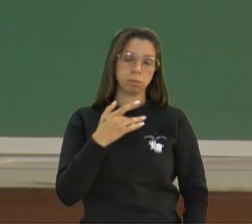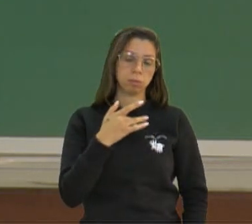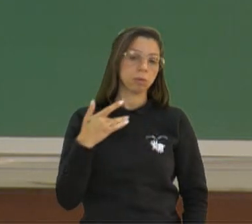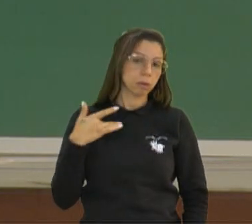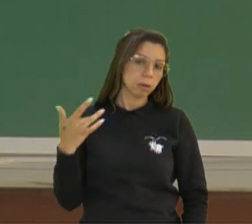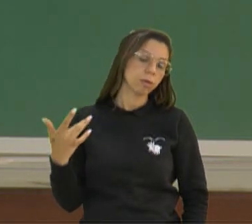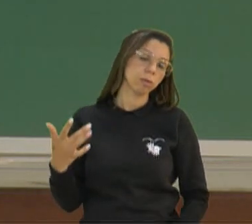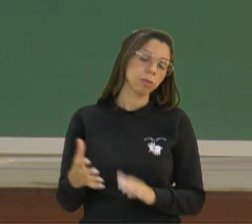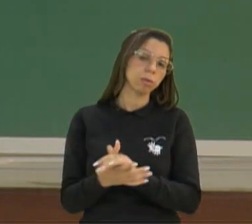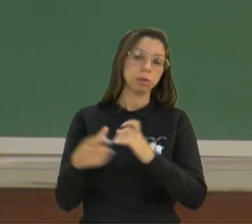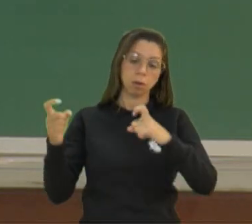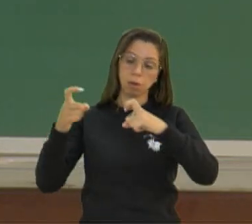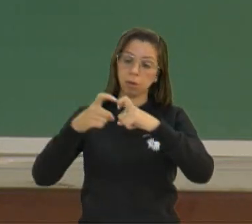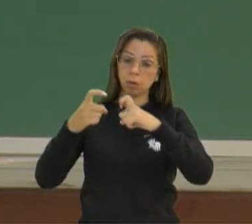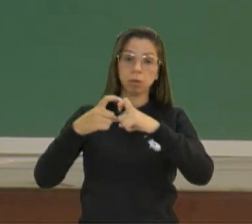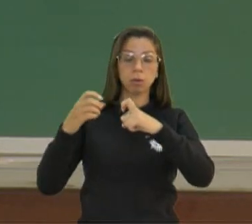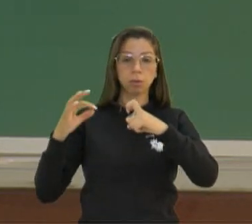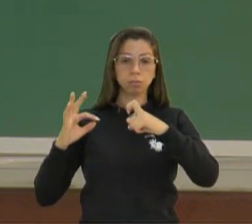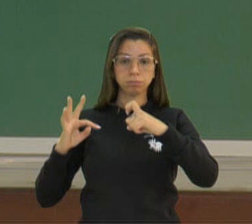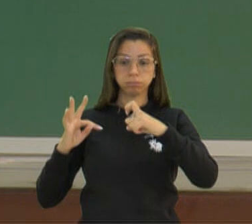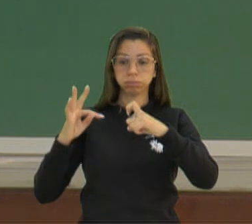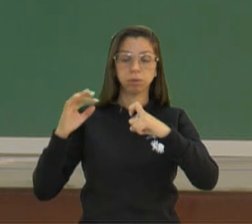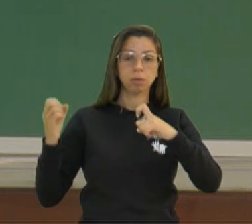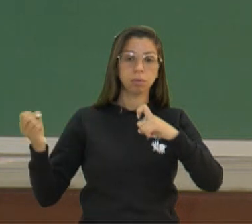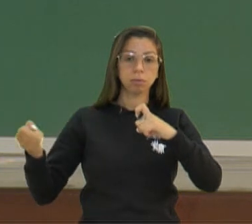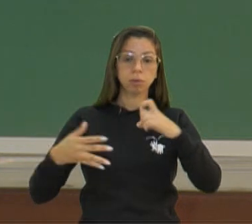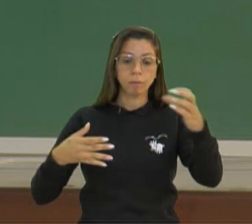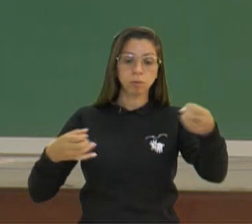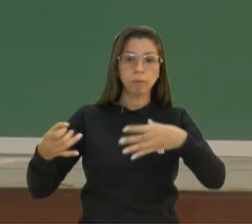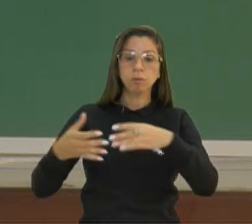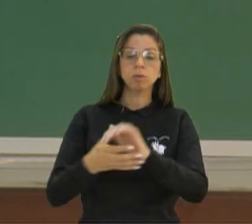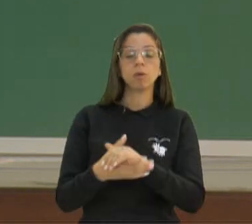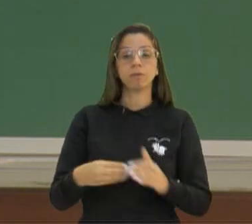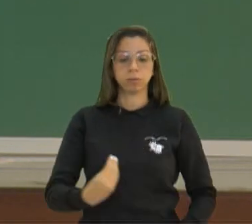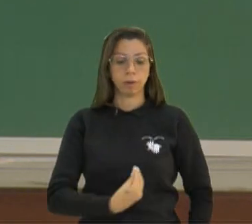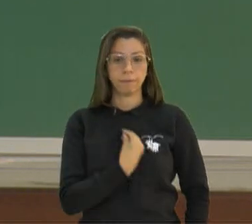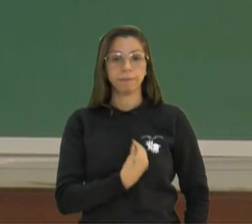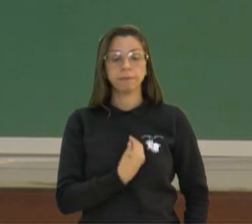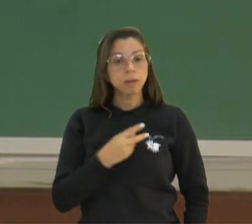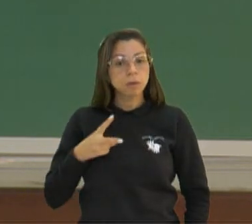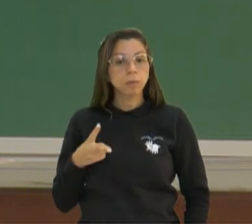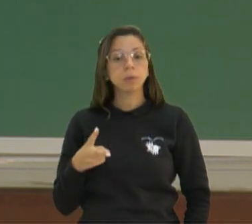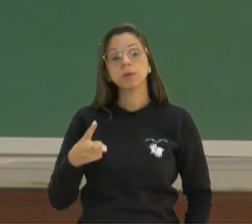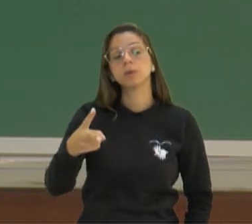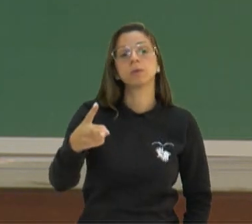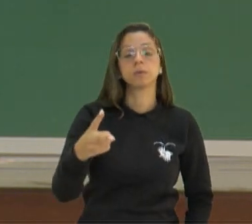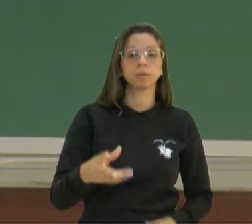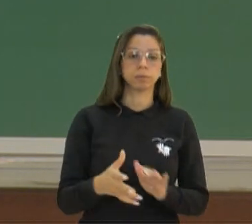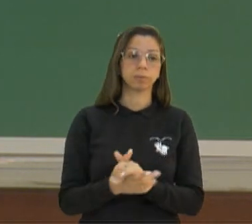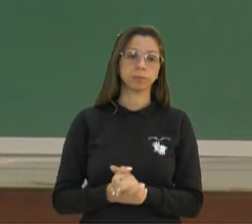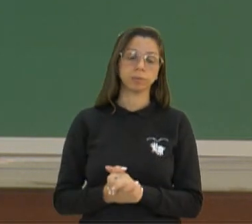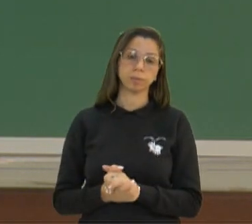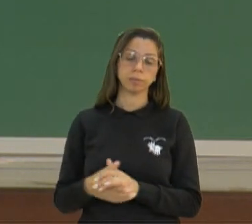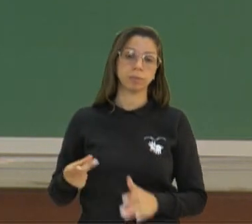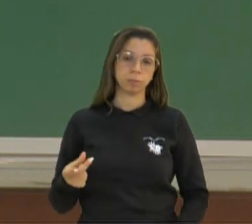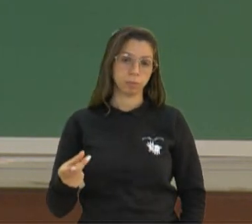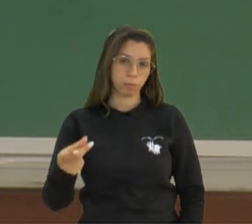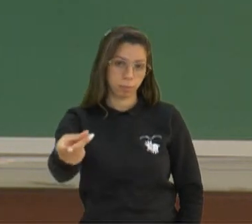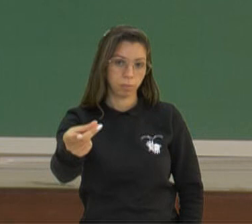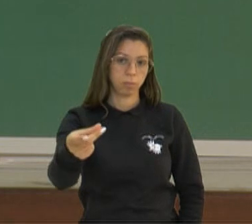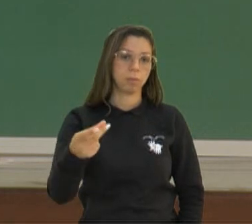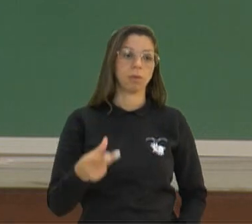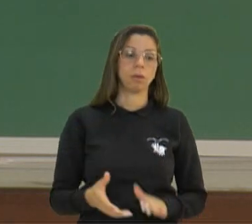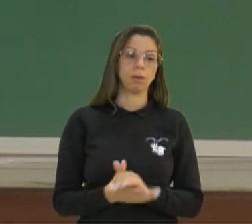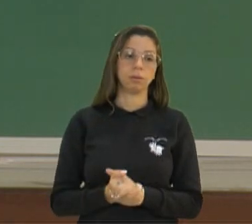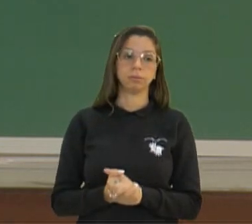medicina decisivo para prolongar a nossa vida, a nossa existência no planeta, né? Trouxe aí para vocês uma pirâmide etária